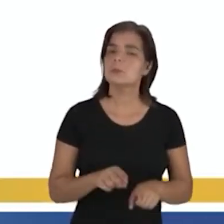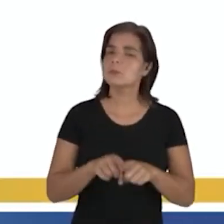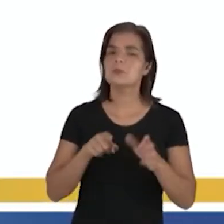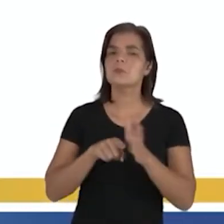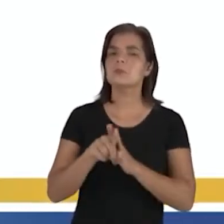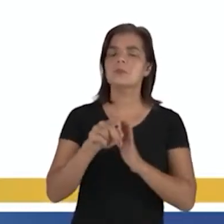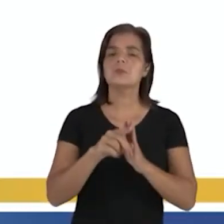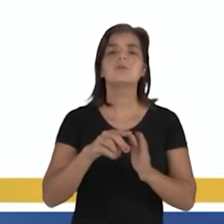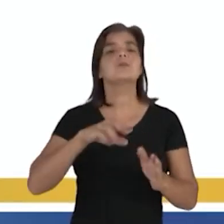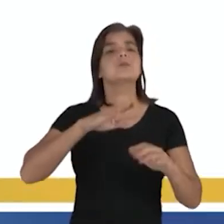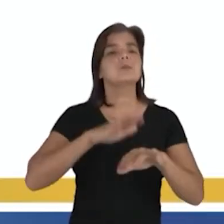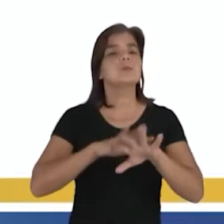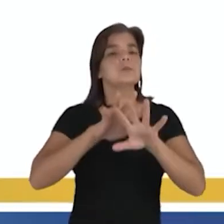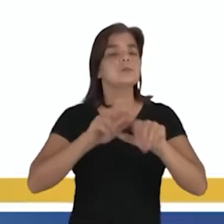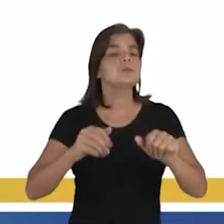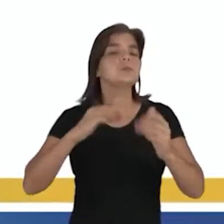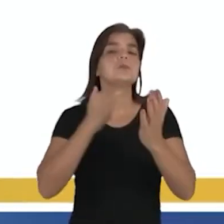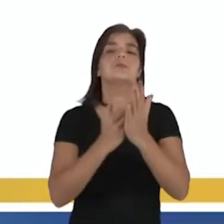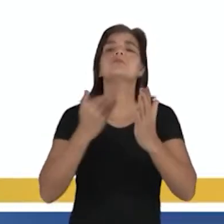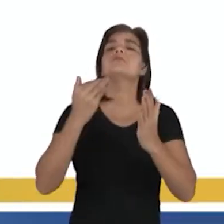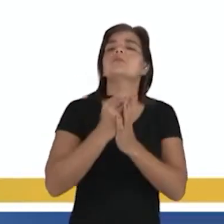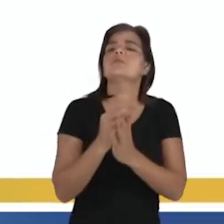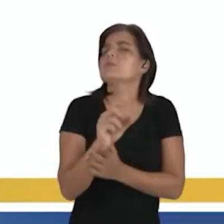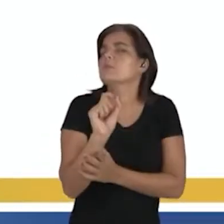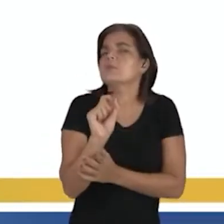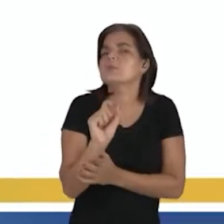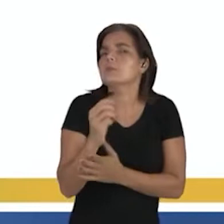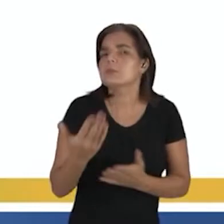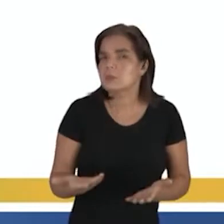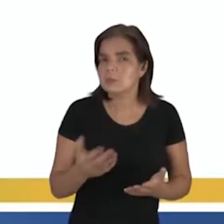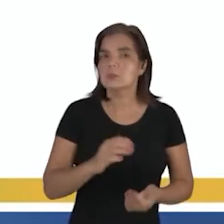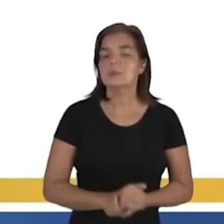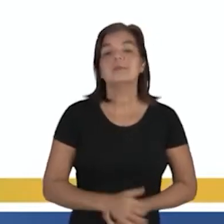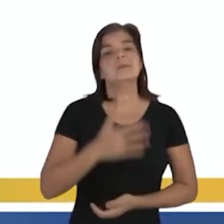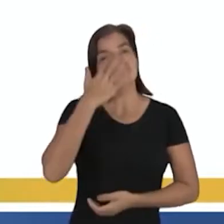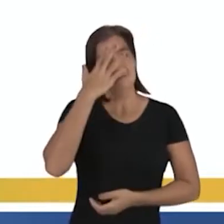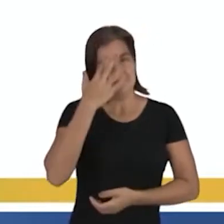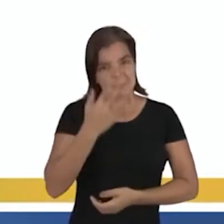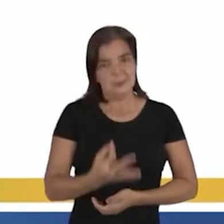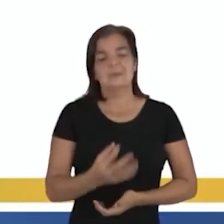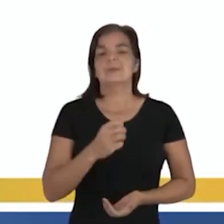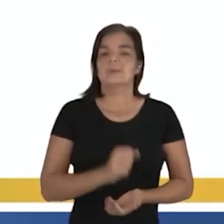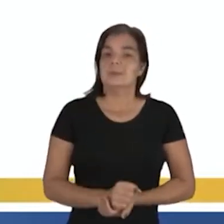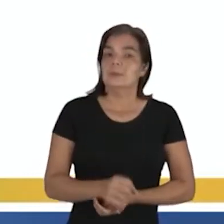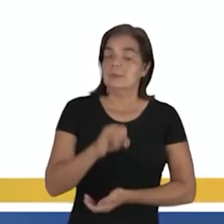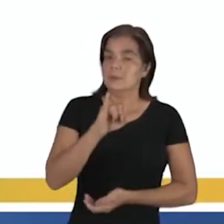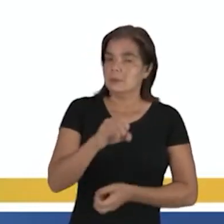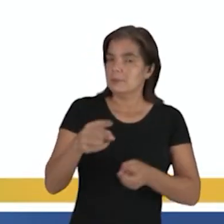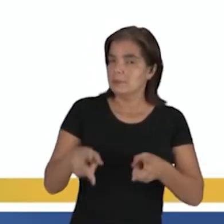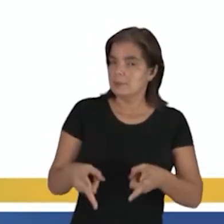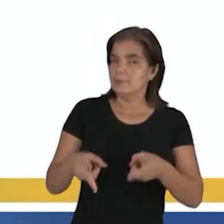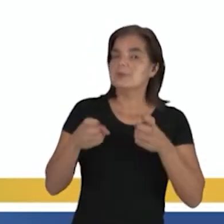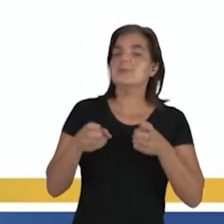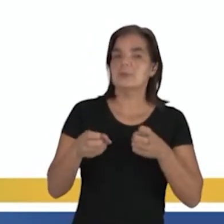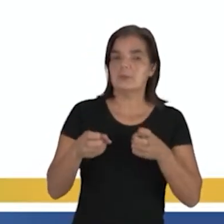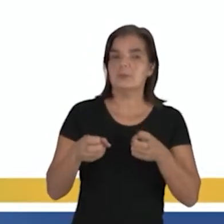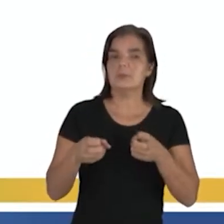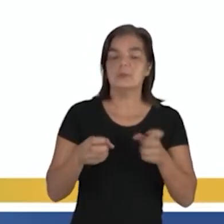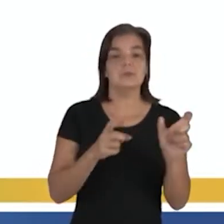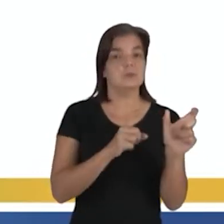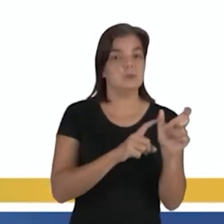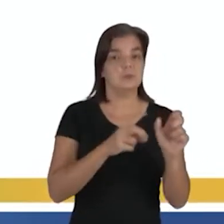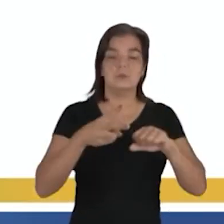você vai se perguntar, tá, mas ultrapassa o quê? Exatamente. Se você percebeu que